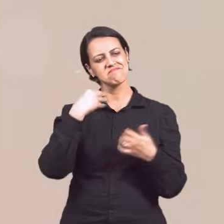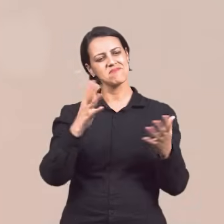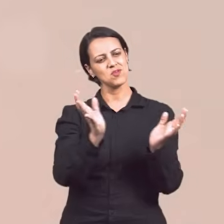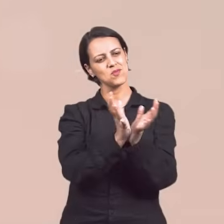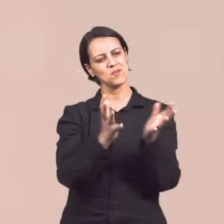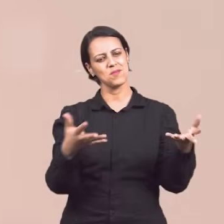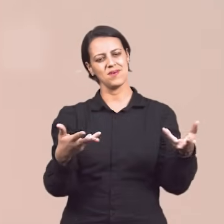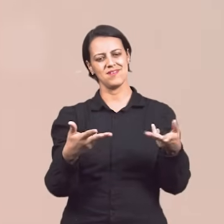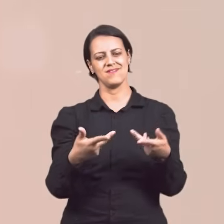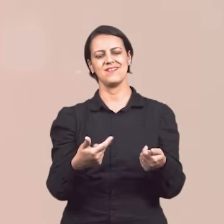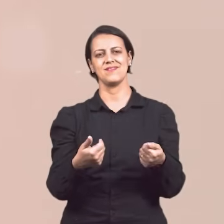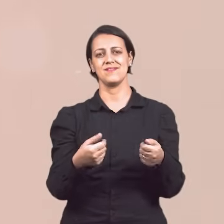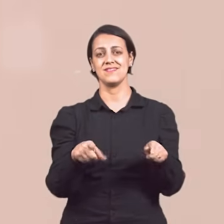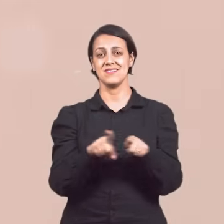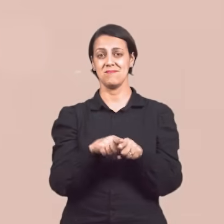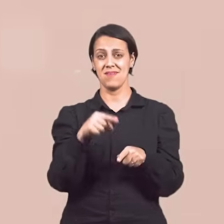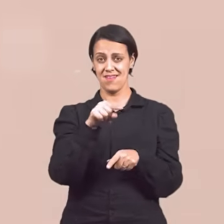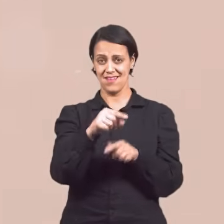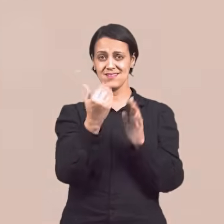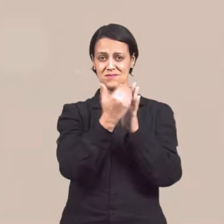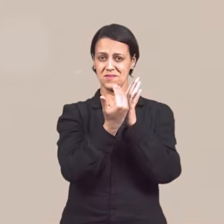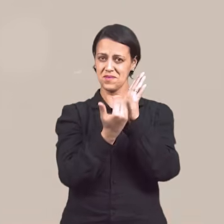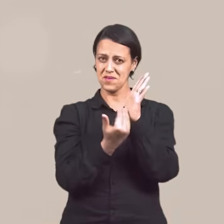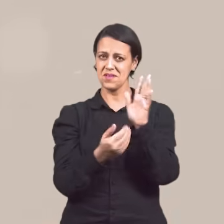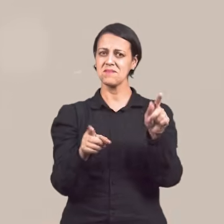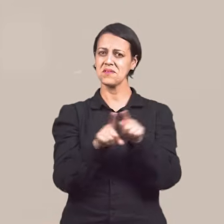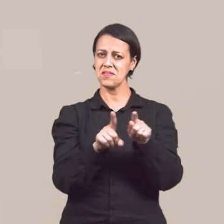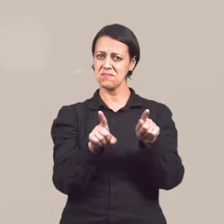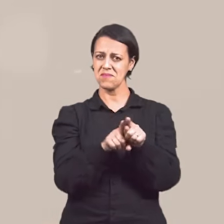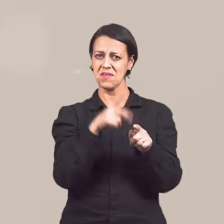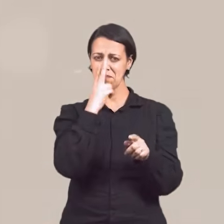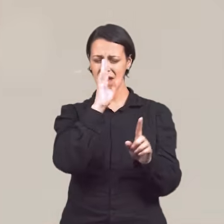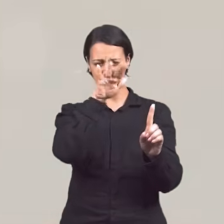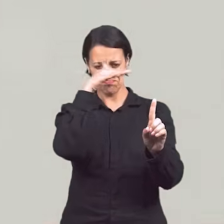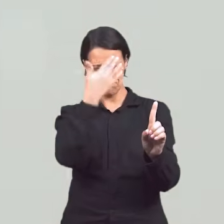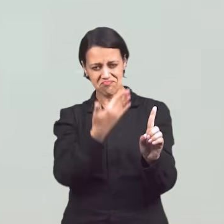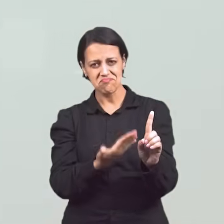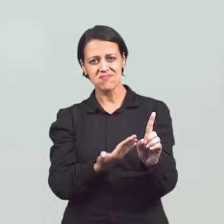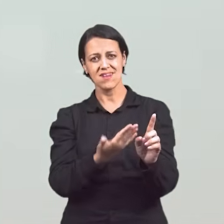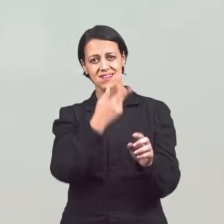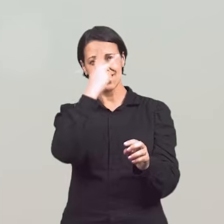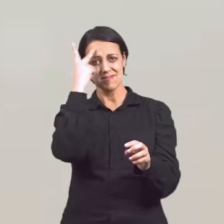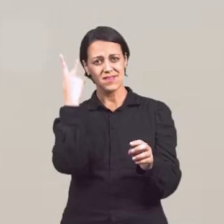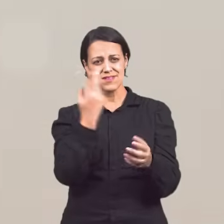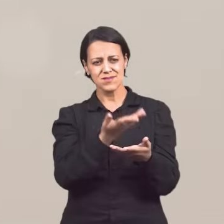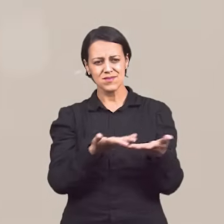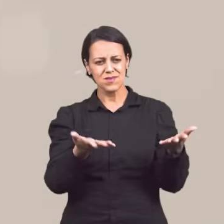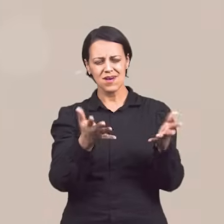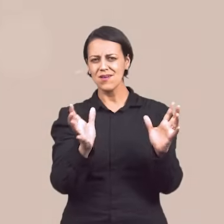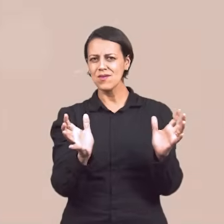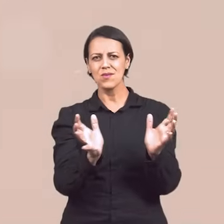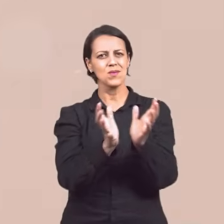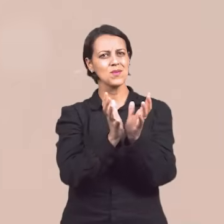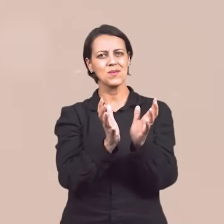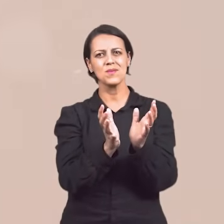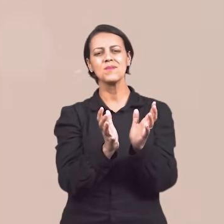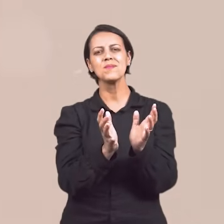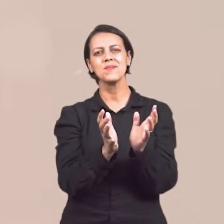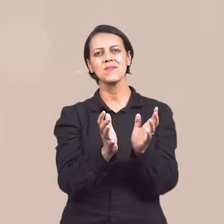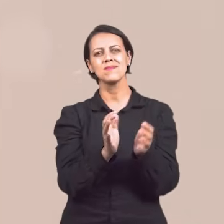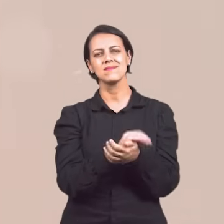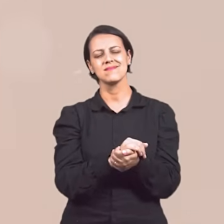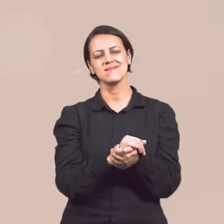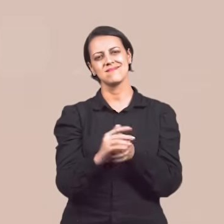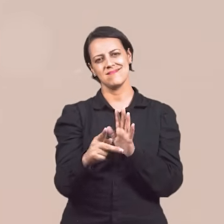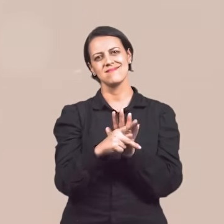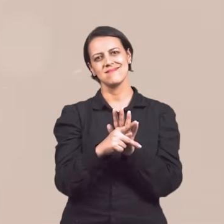a obra no seu coração, que são os mais sábios. Esse grupo tão maravilhoso e esse